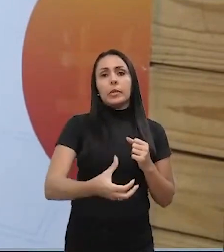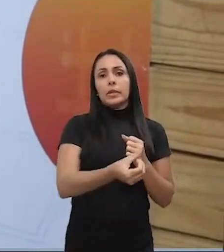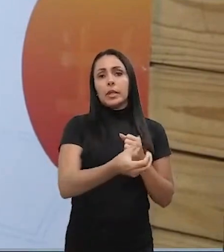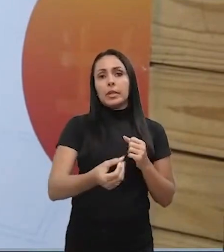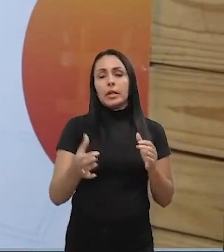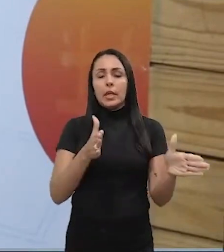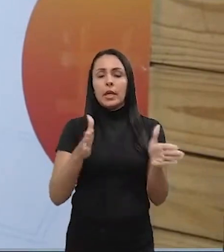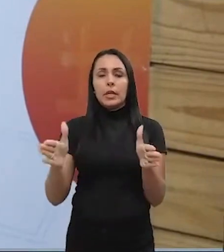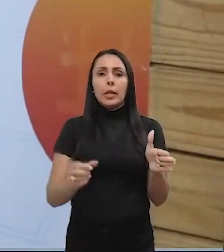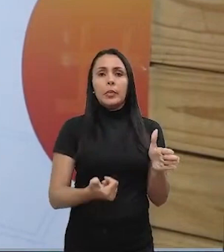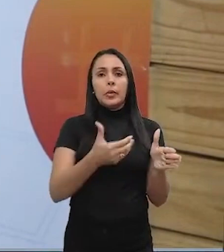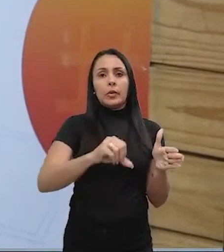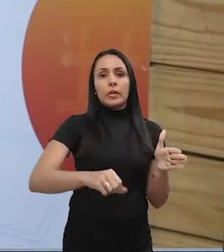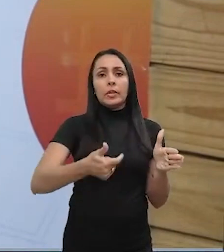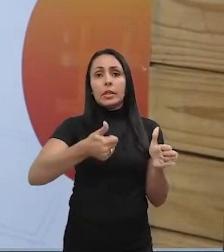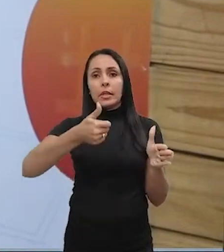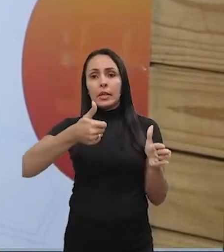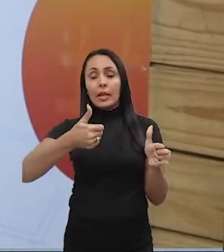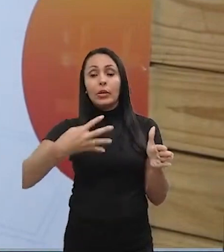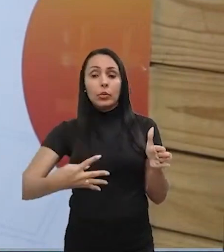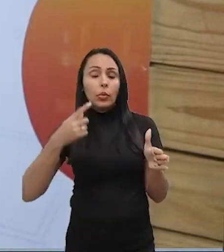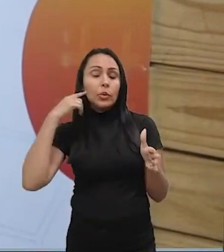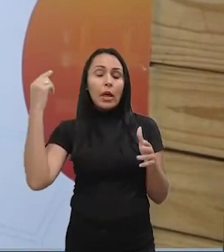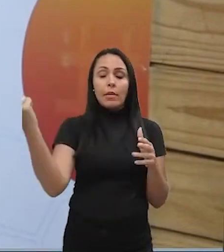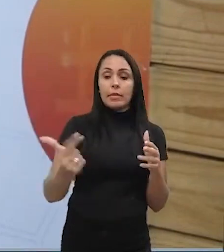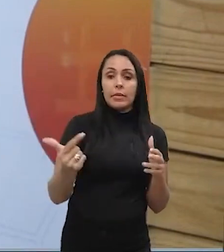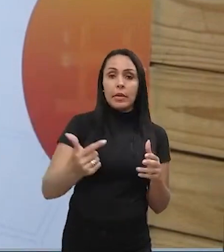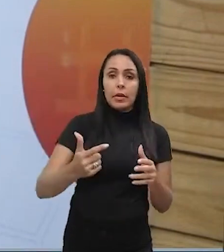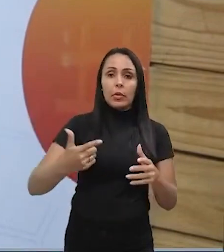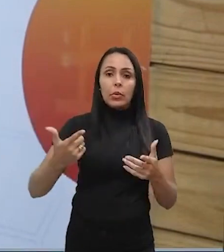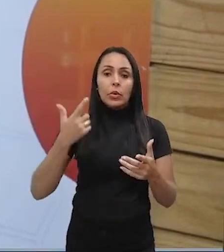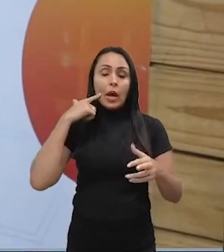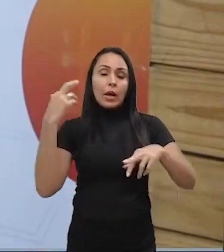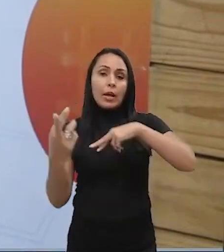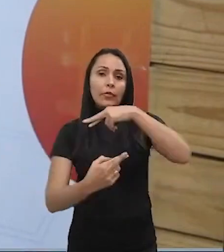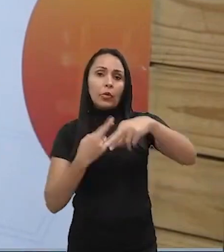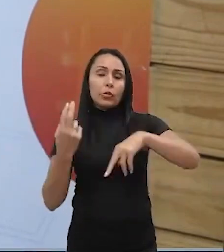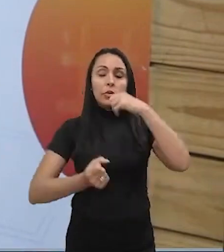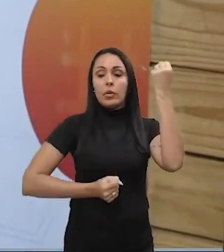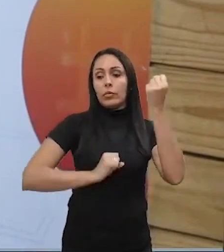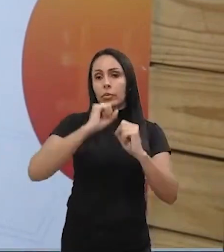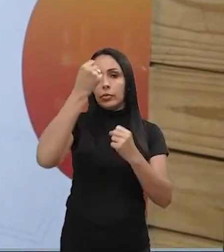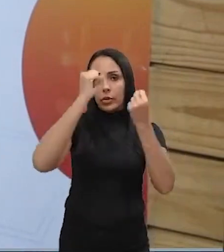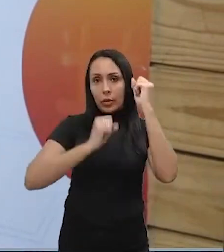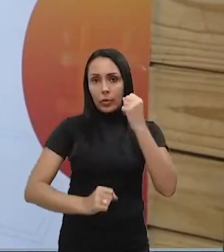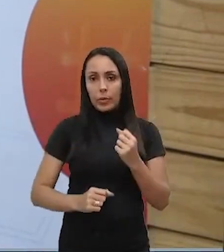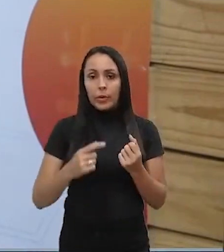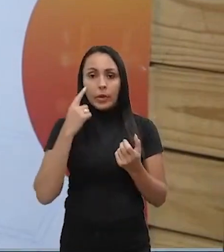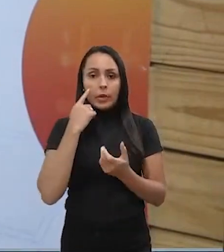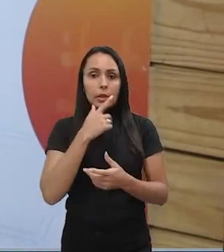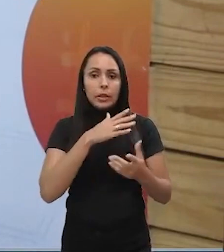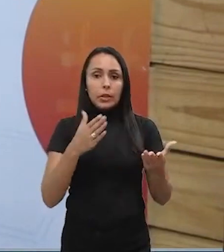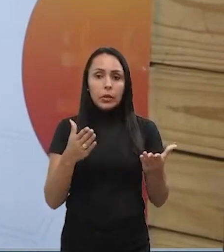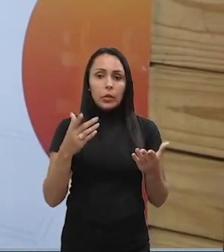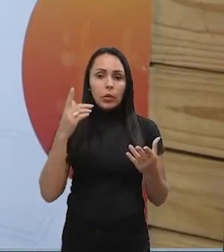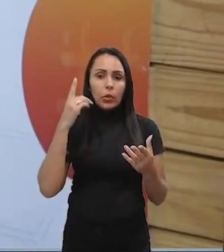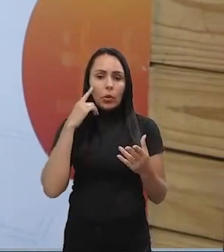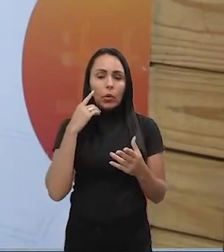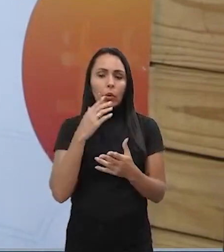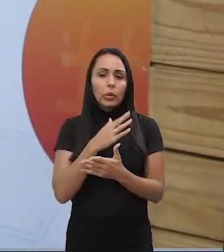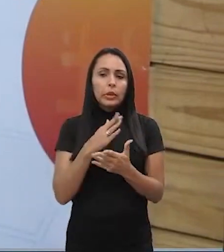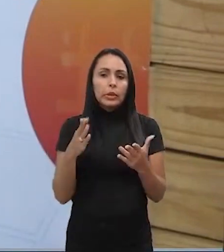e 1914, que corresponde à segunda Revolução Industrial, que é onde o